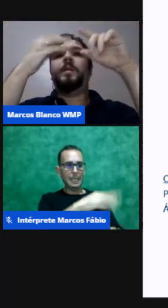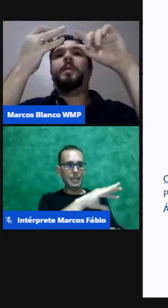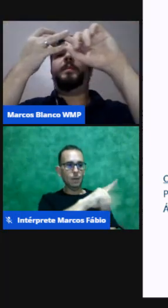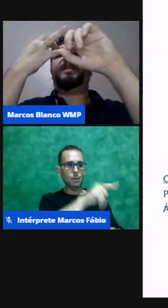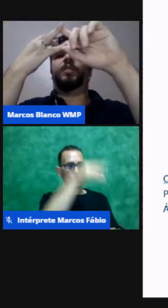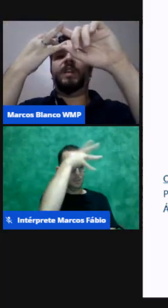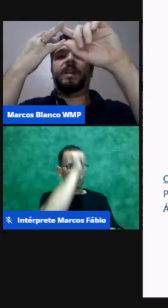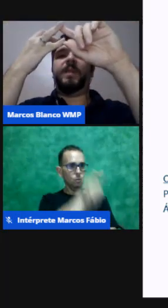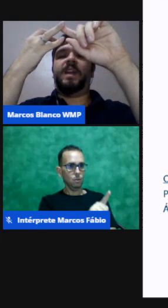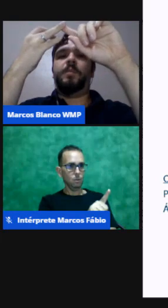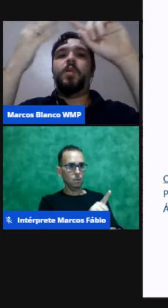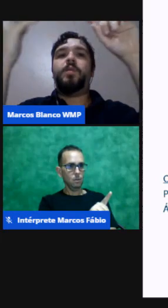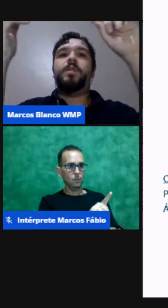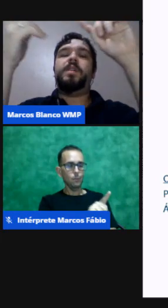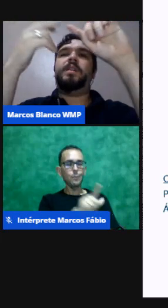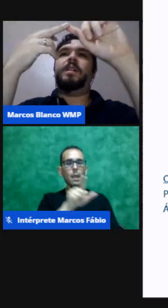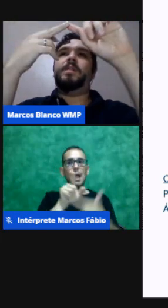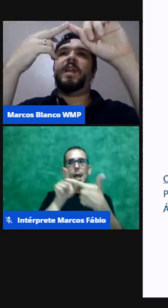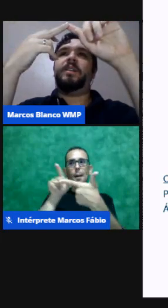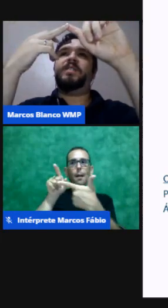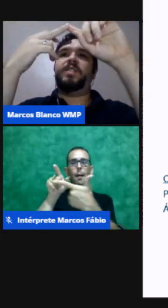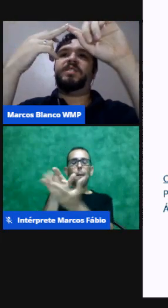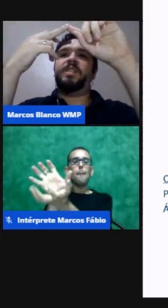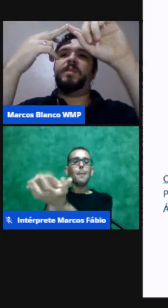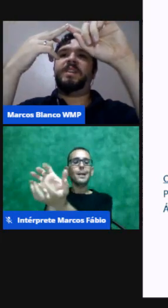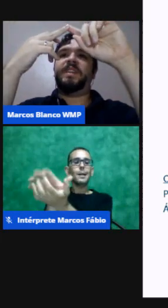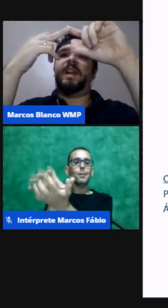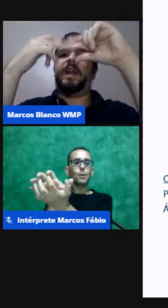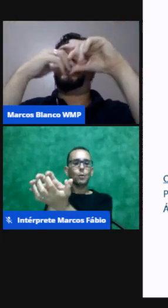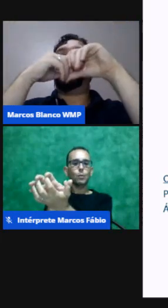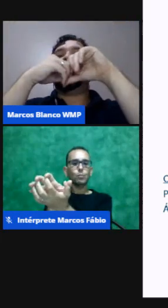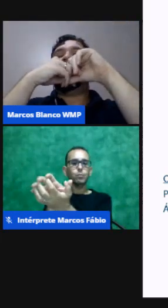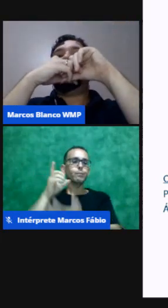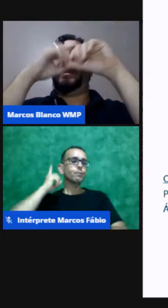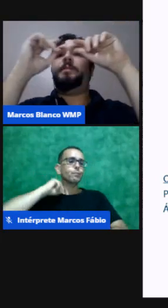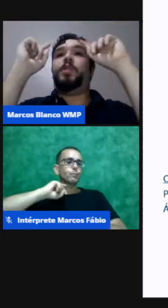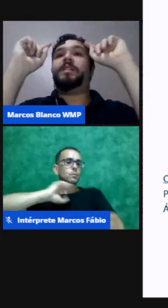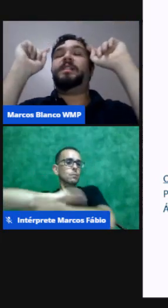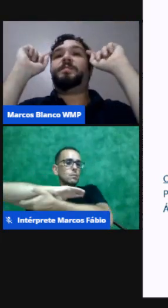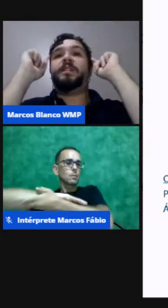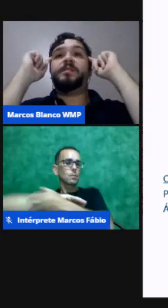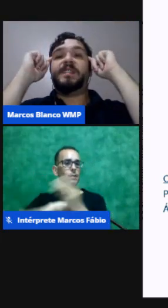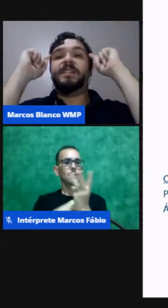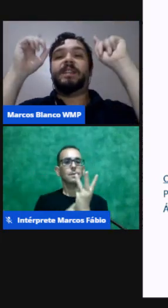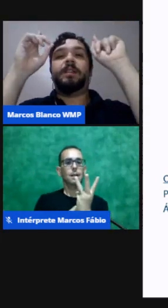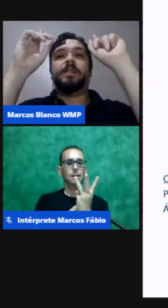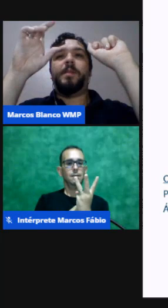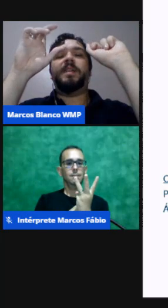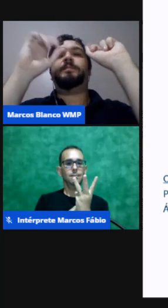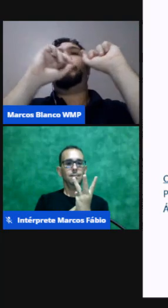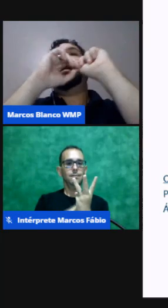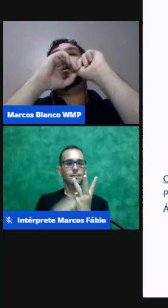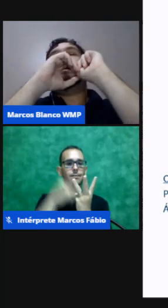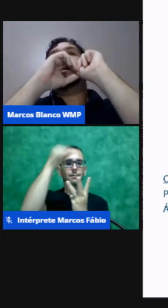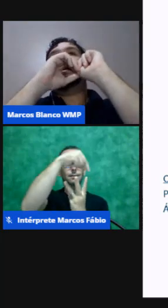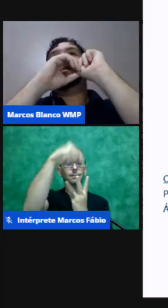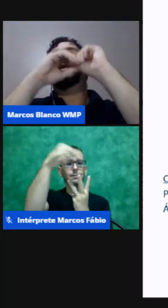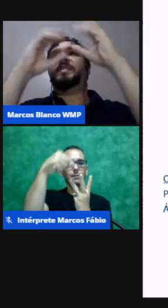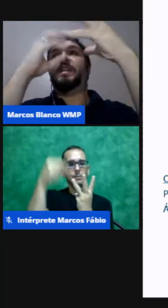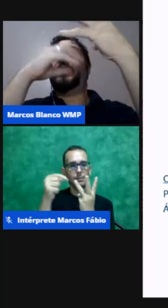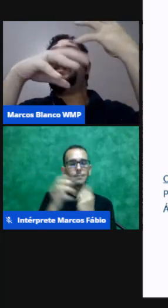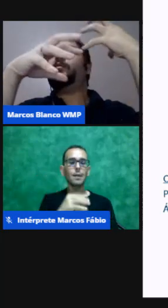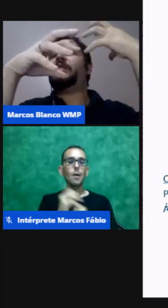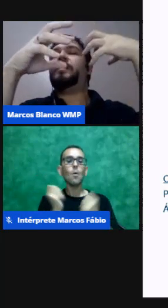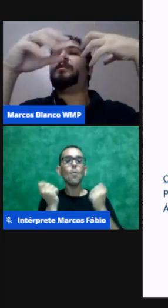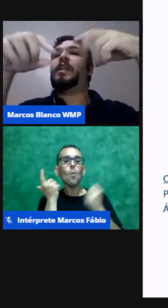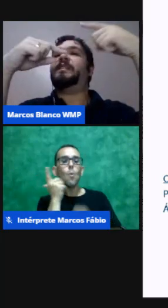Grosso do Sul, Petrolina, em Pernambuco, e Belo Horizonte, em Minas Gerais. É importante para que vocês entendam também